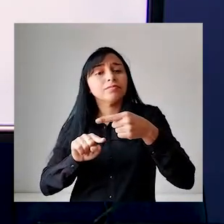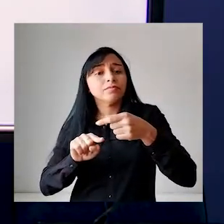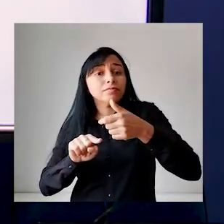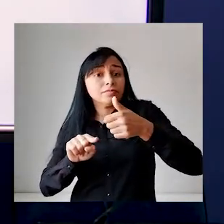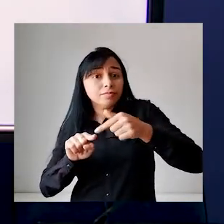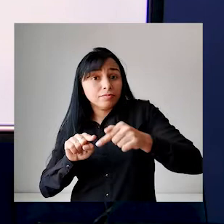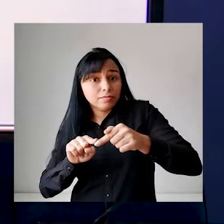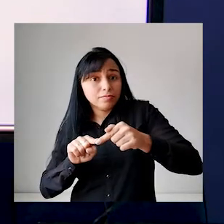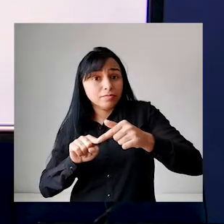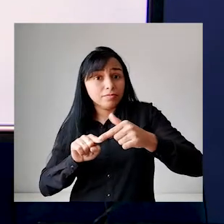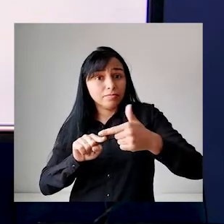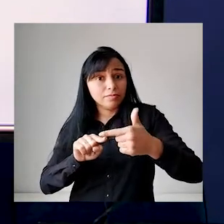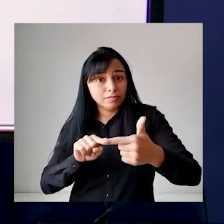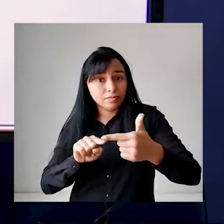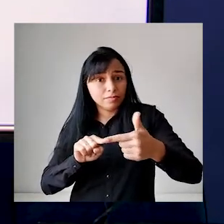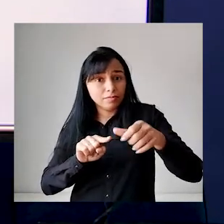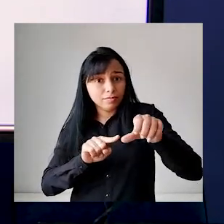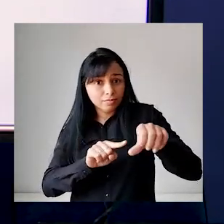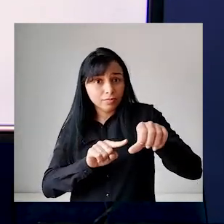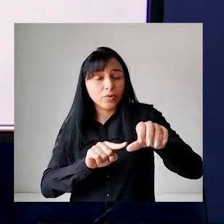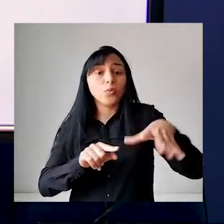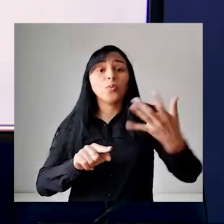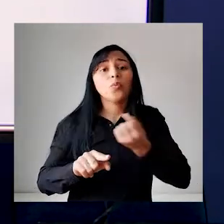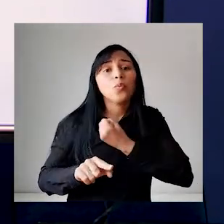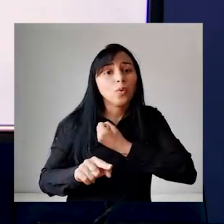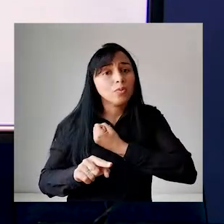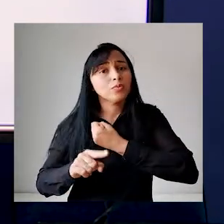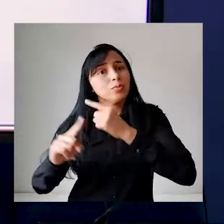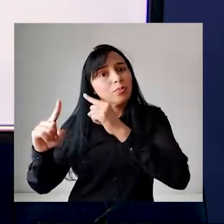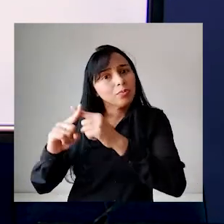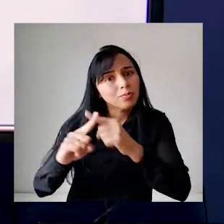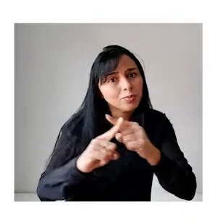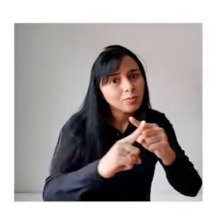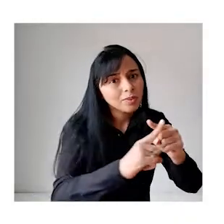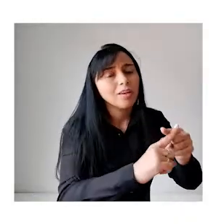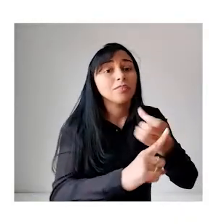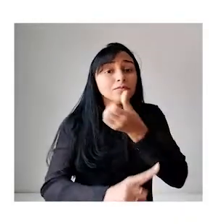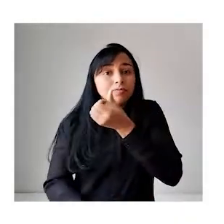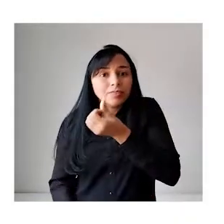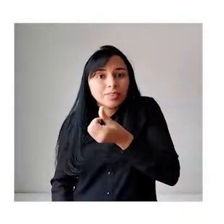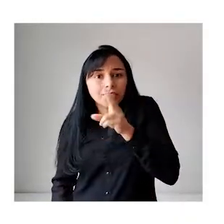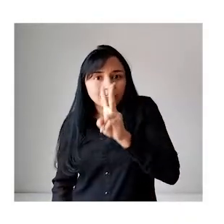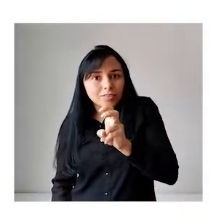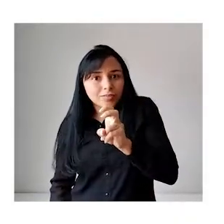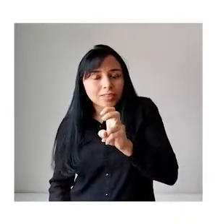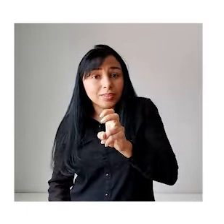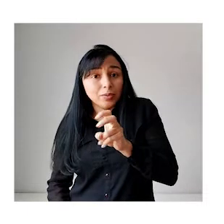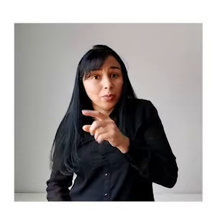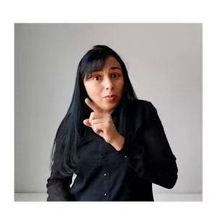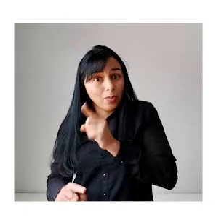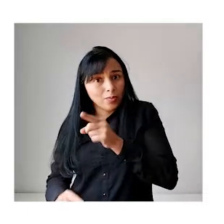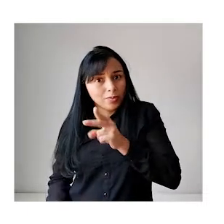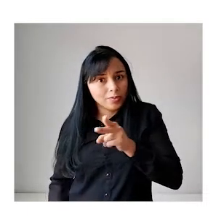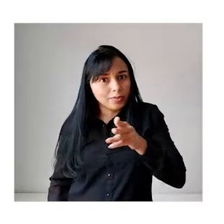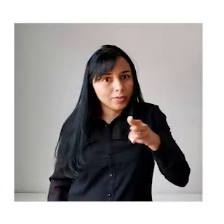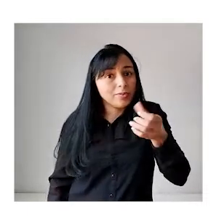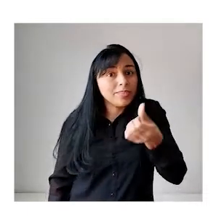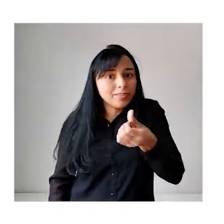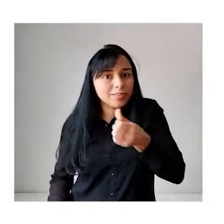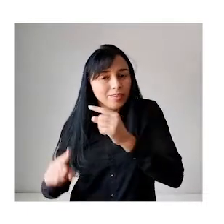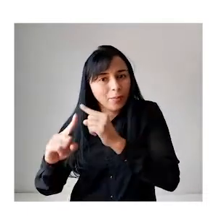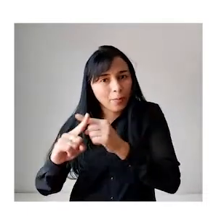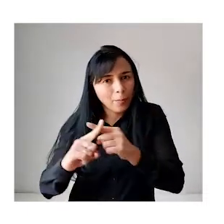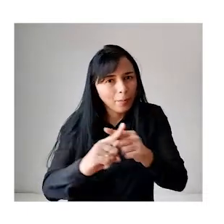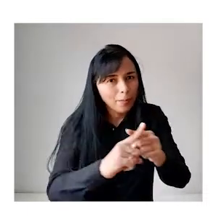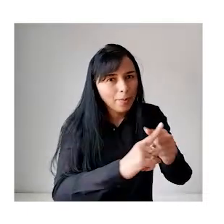de 729? Sabemos que é 3. Por quê? 3 elevado à sexta, ou